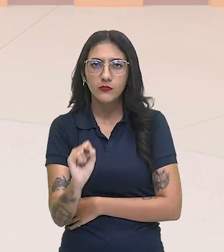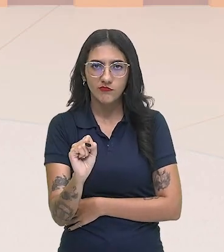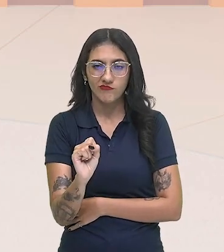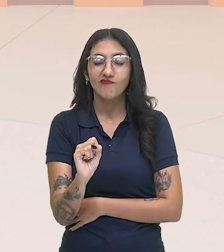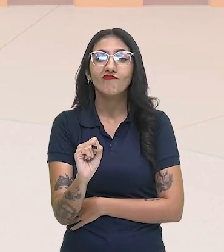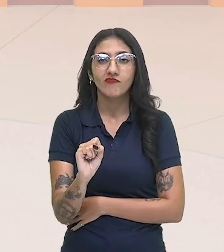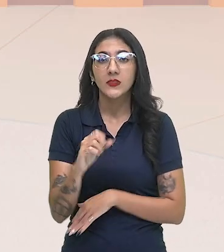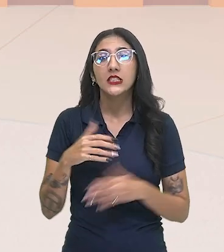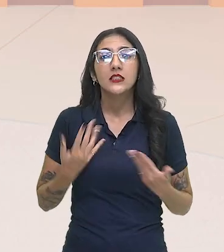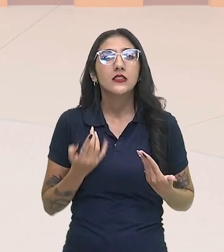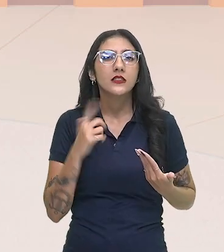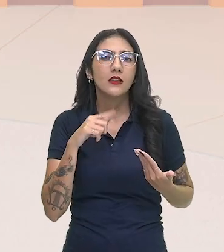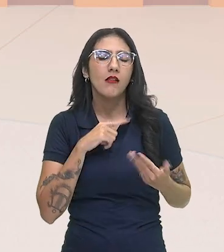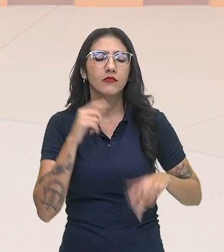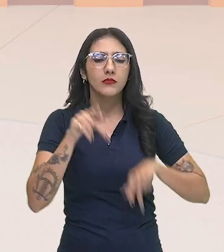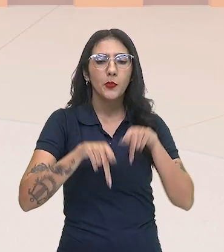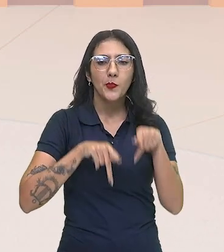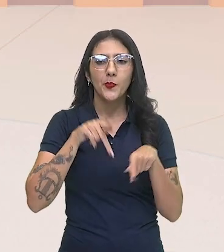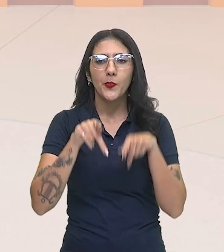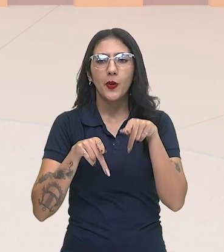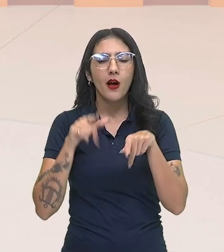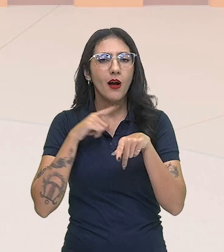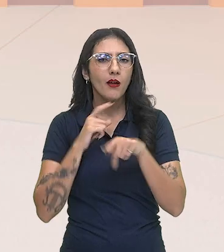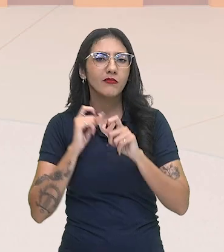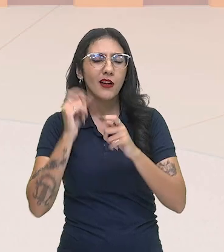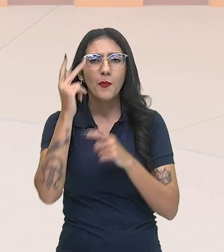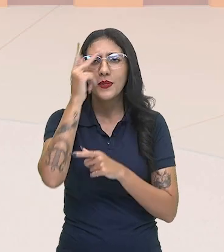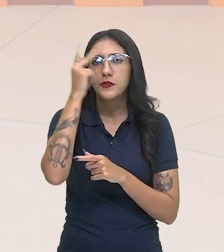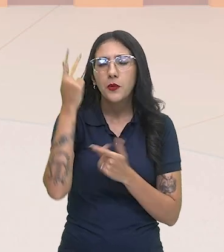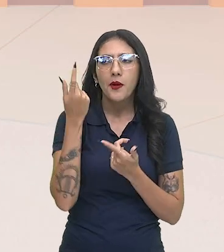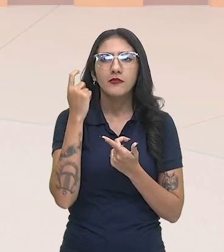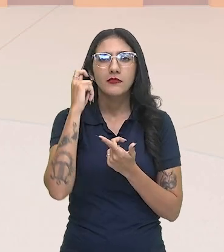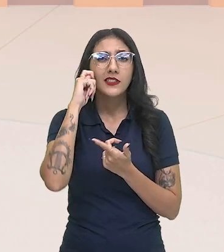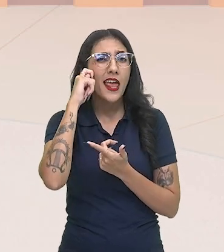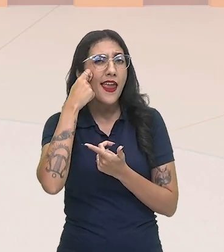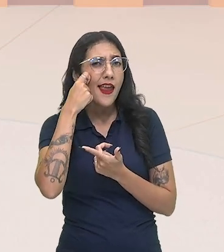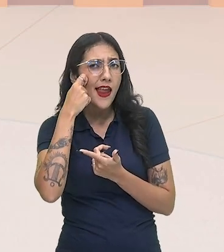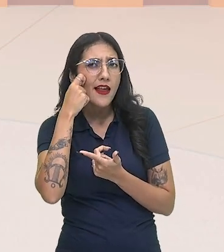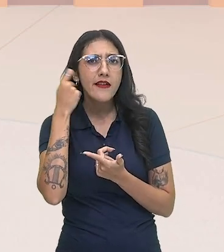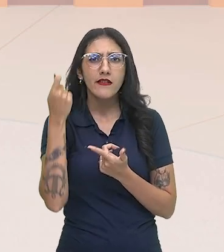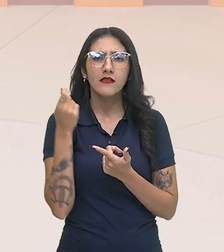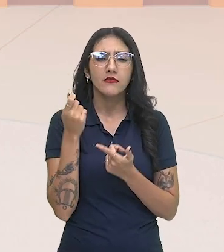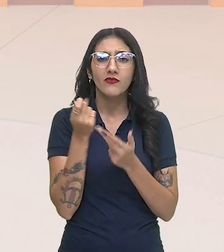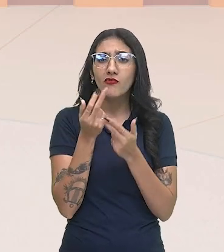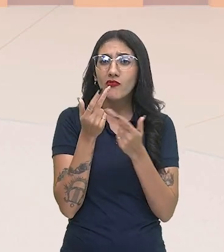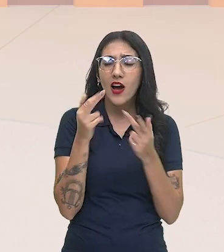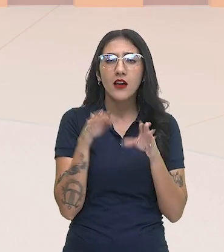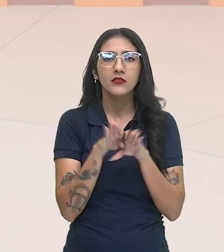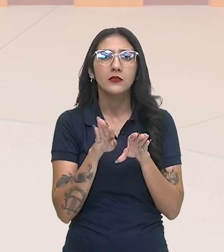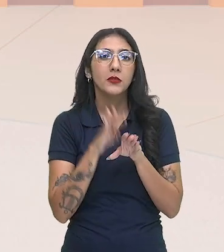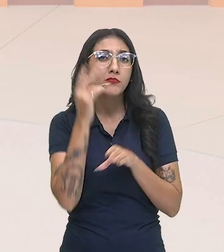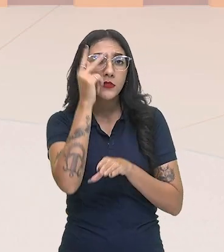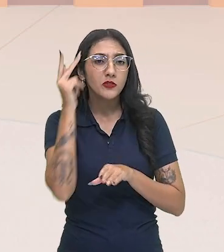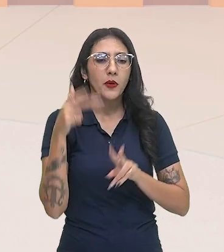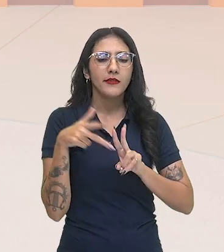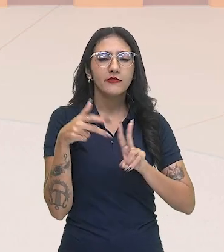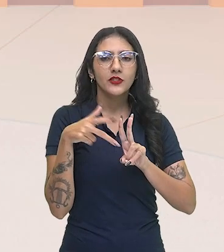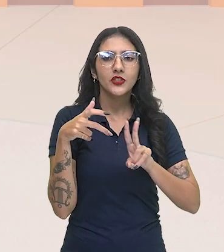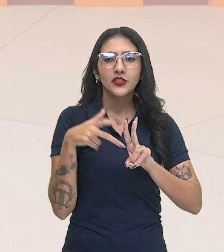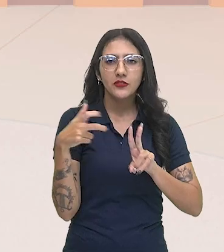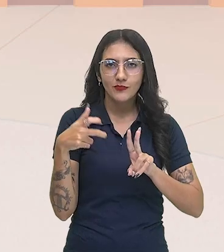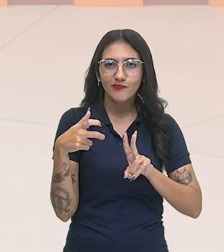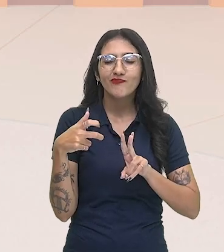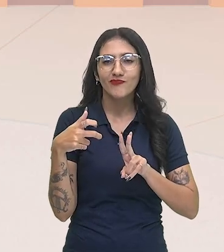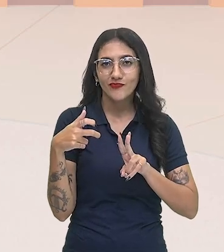população era composta por quem, gente? Por negros, mestiços e indígenas, que se